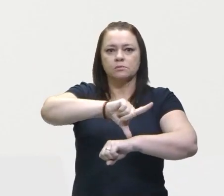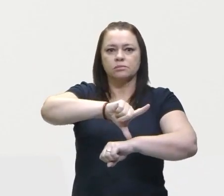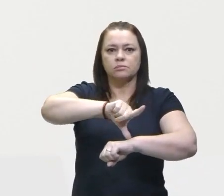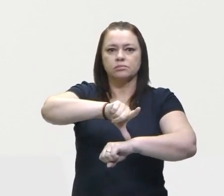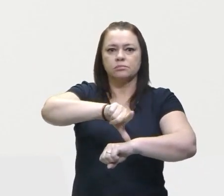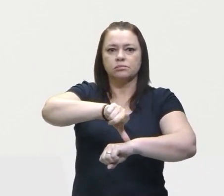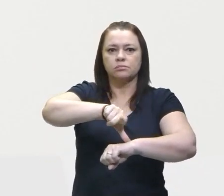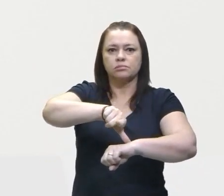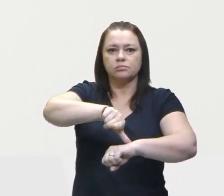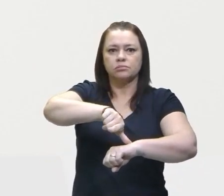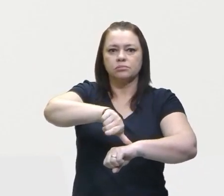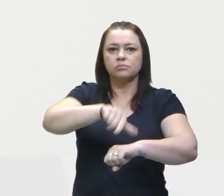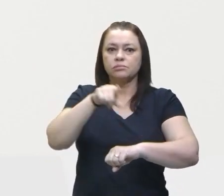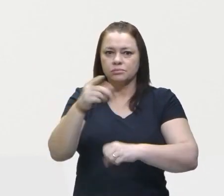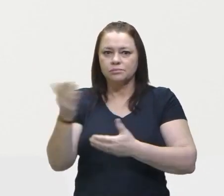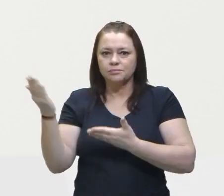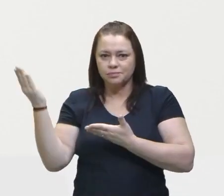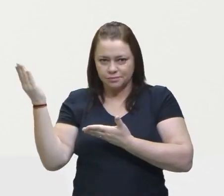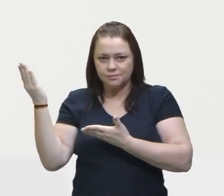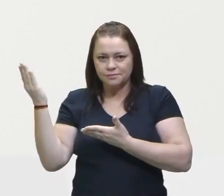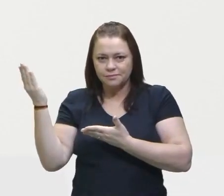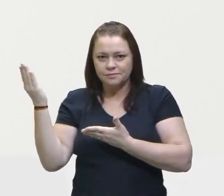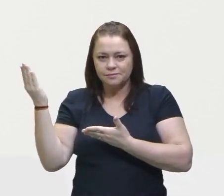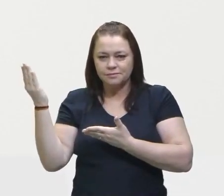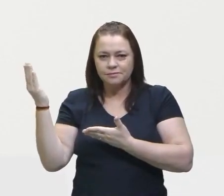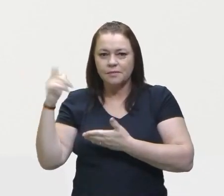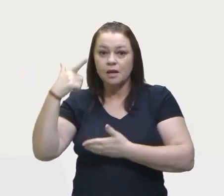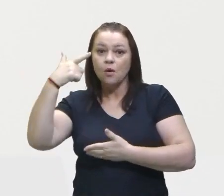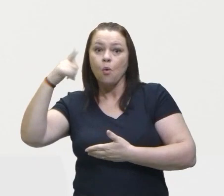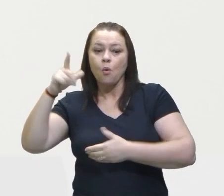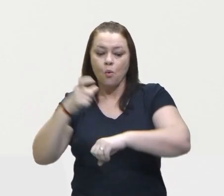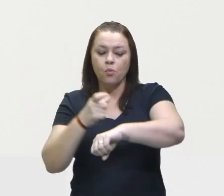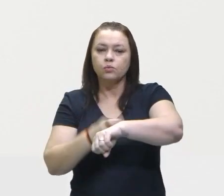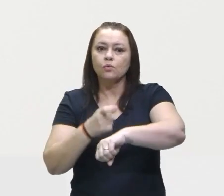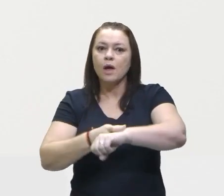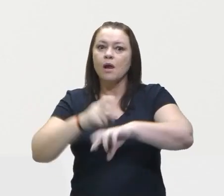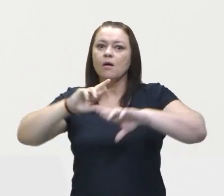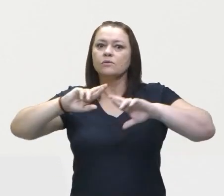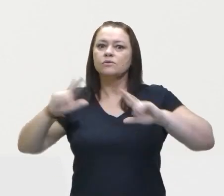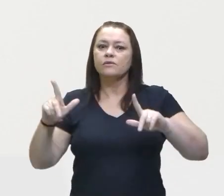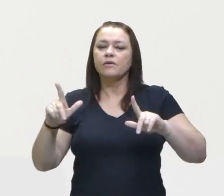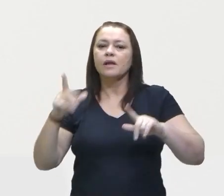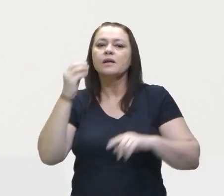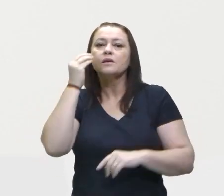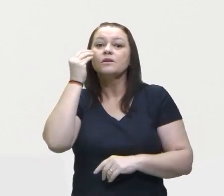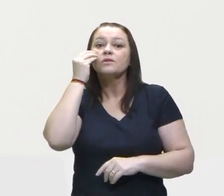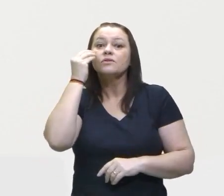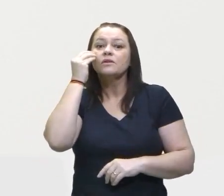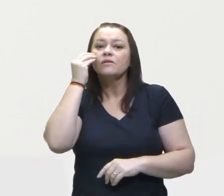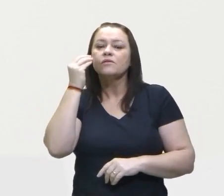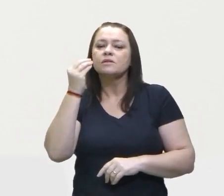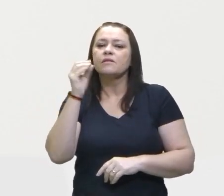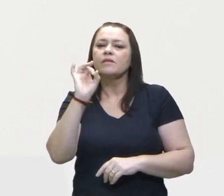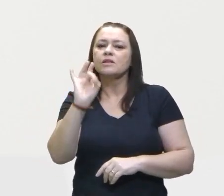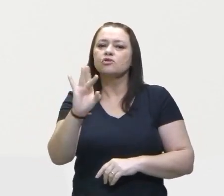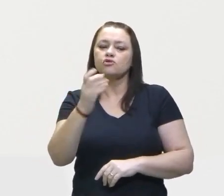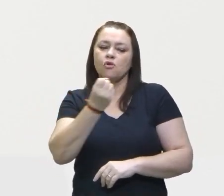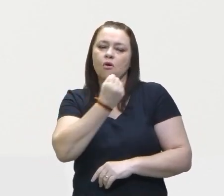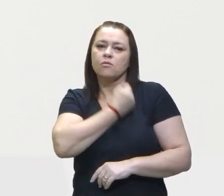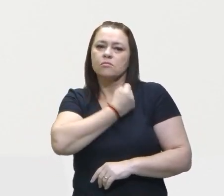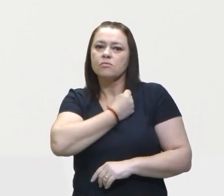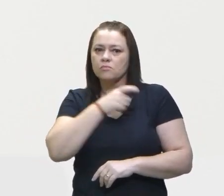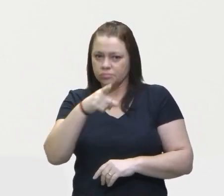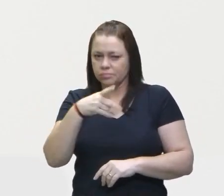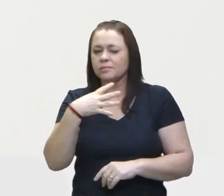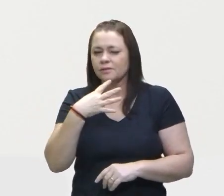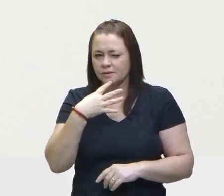relógio de ponteiro aqui e o relógio digital, aquele que você também já conhece, né? O